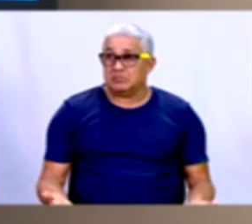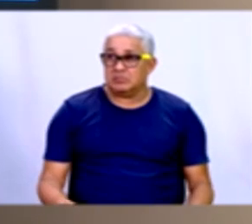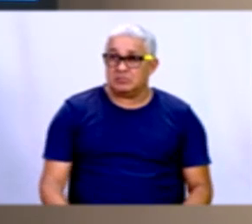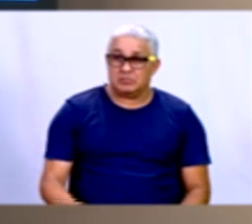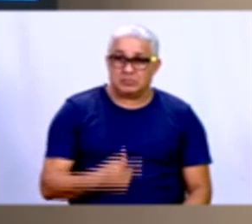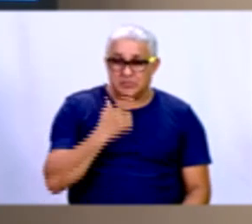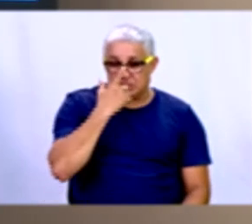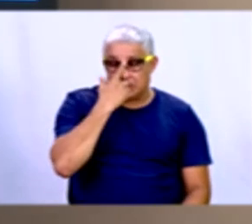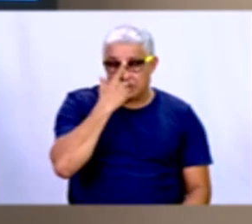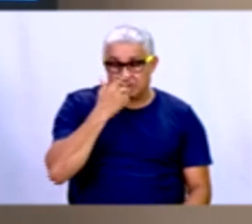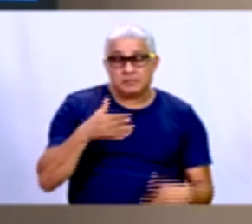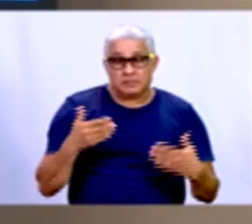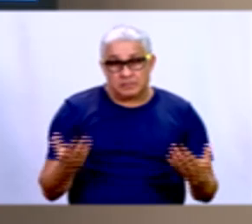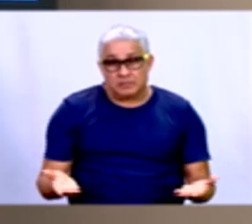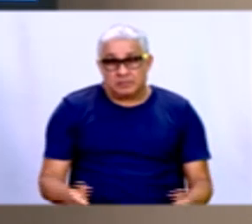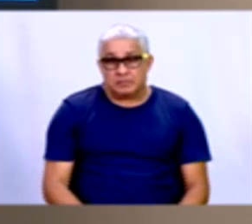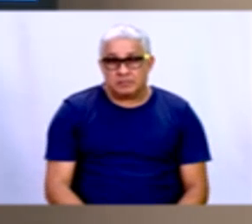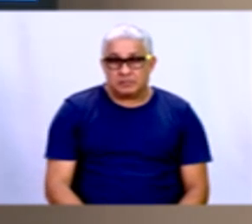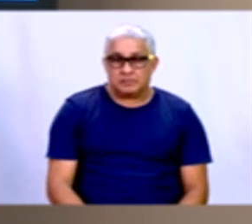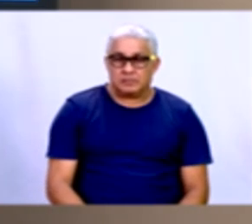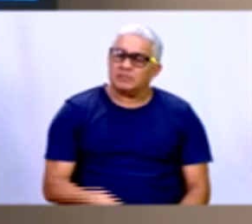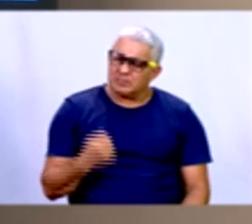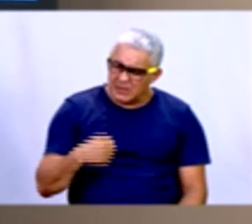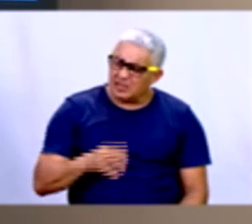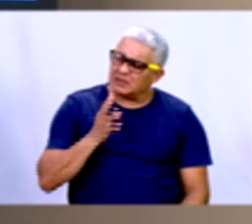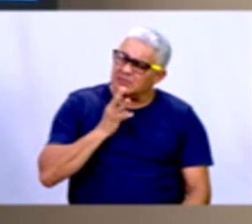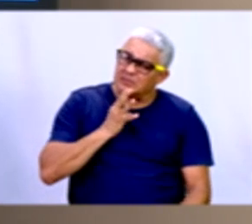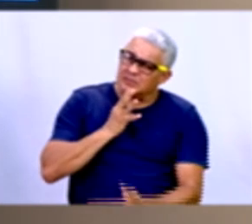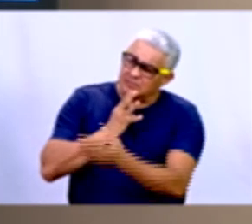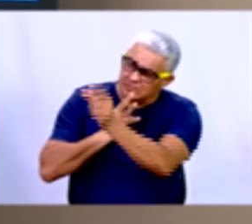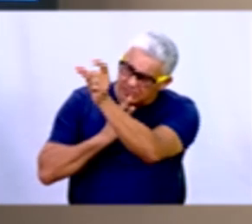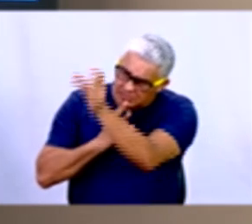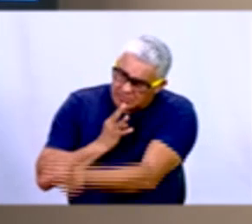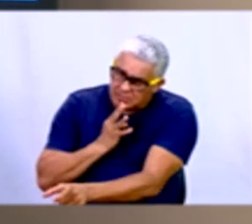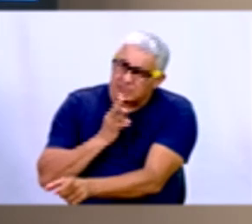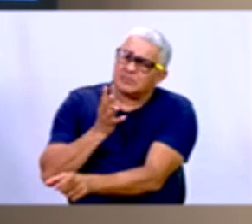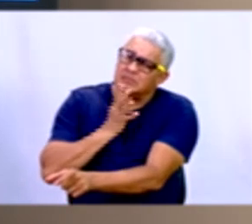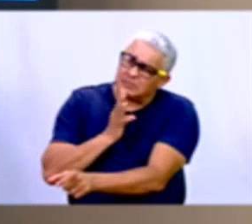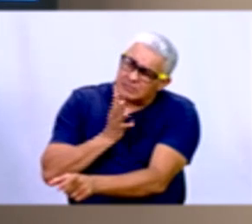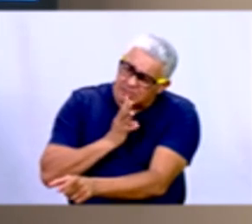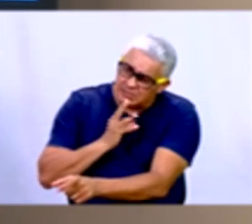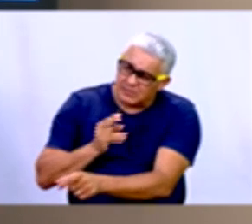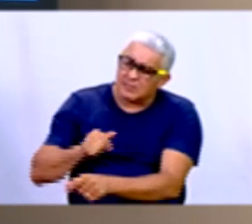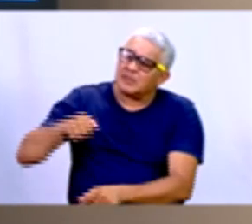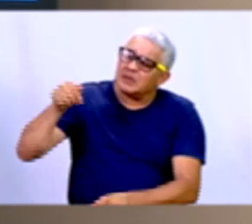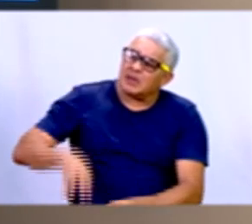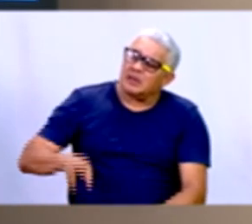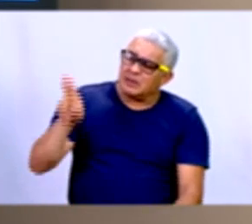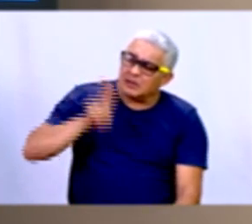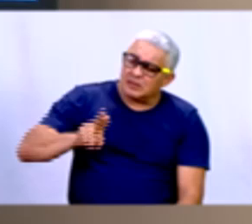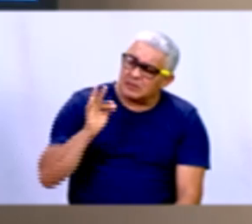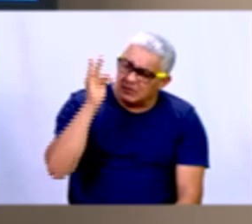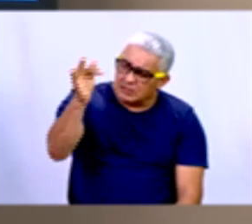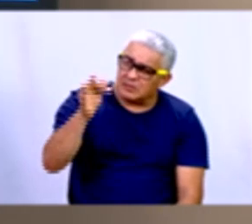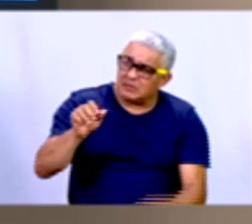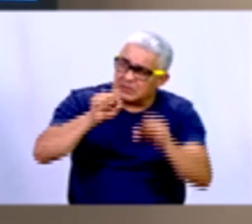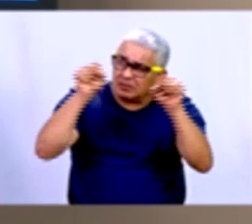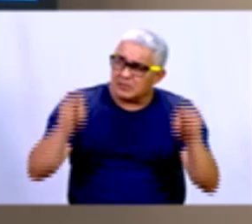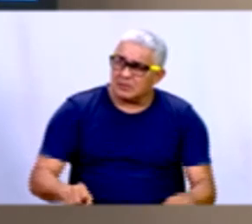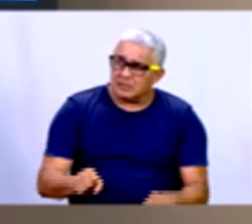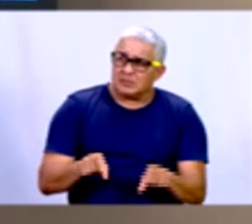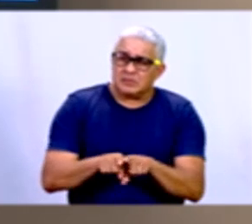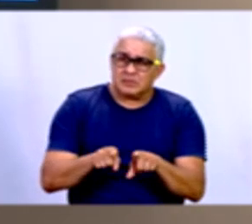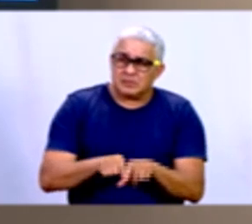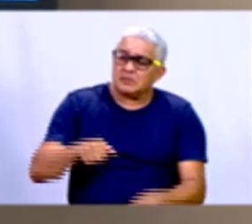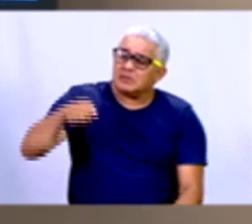tá? Então, procurem conhecer quem é o usuário de vocês. Quem é que vai usar? Né? Quem é